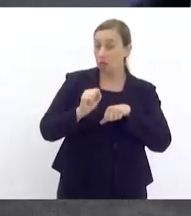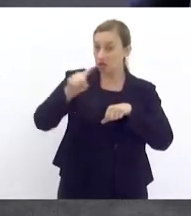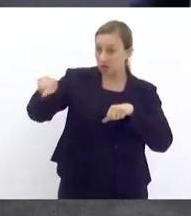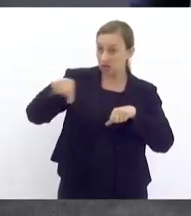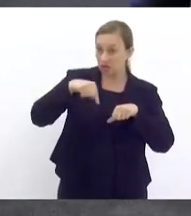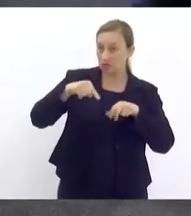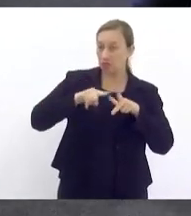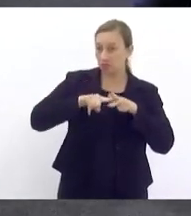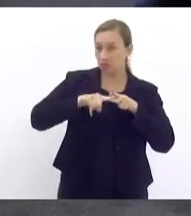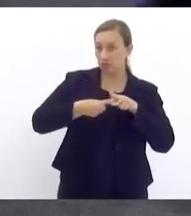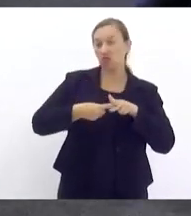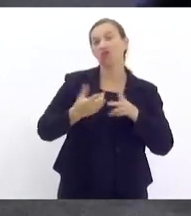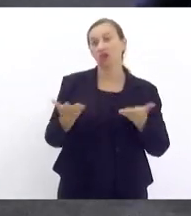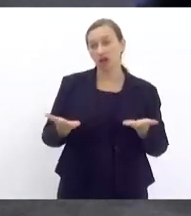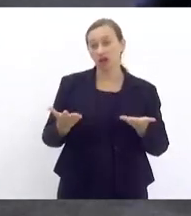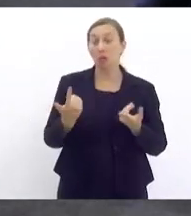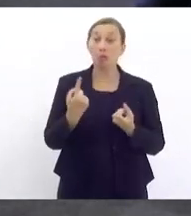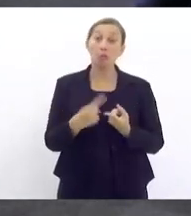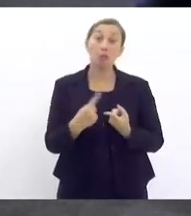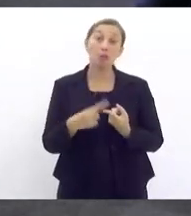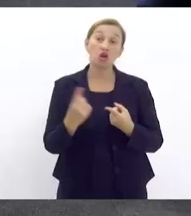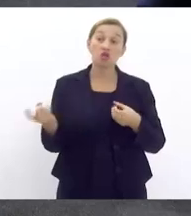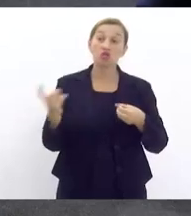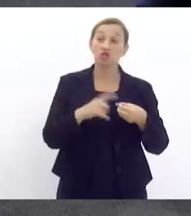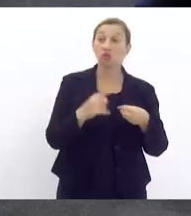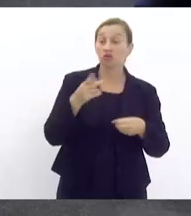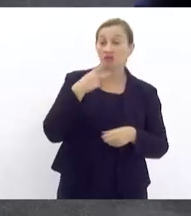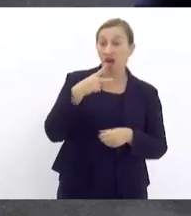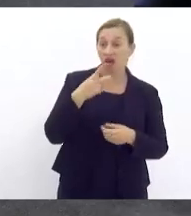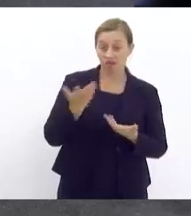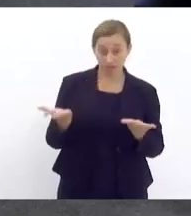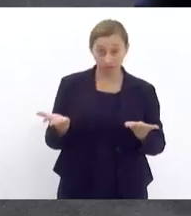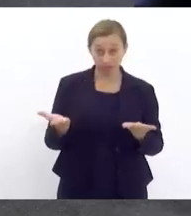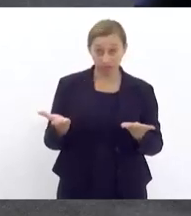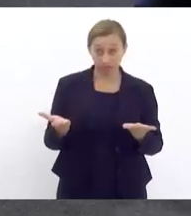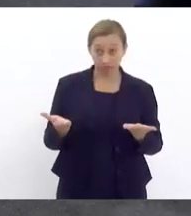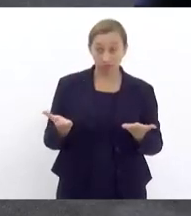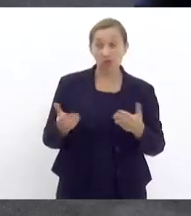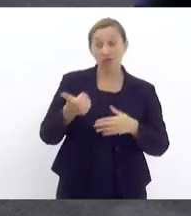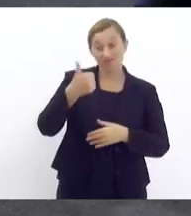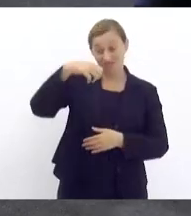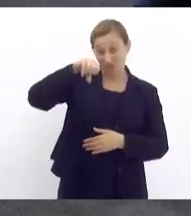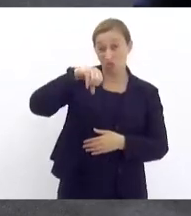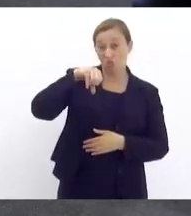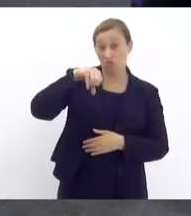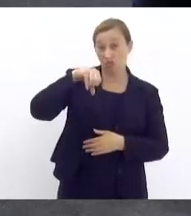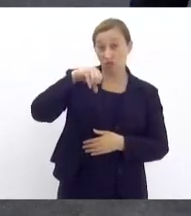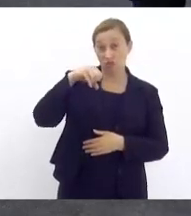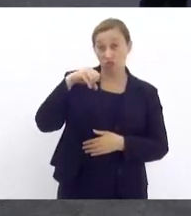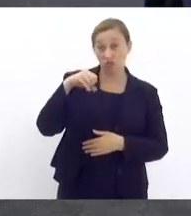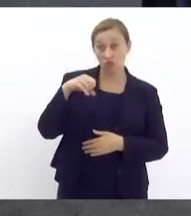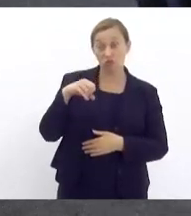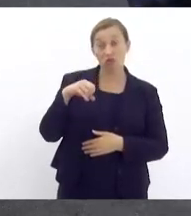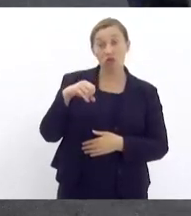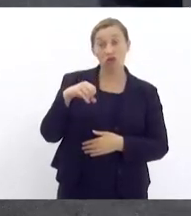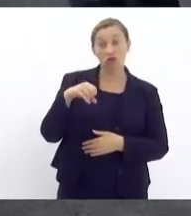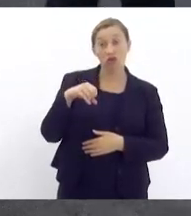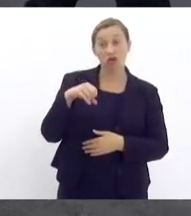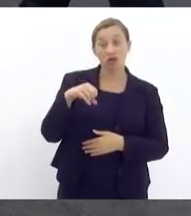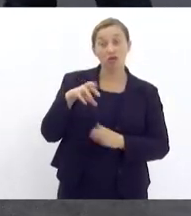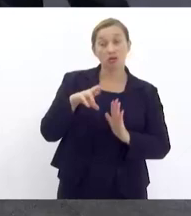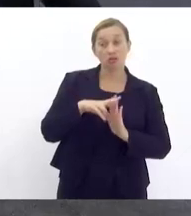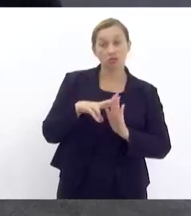modificado porque volto a dizer em 19 vigia o regime de